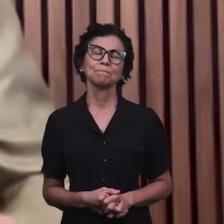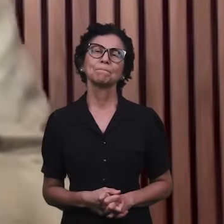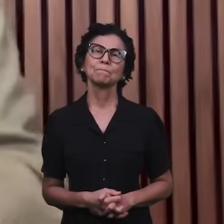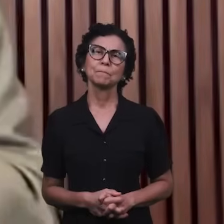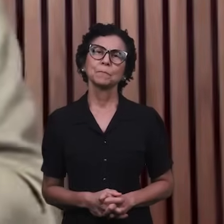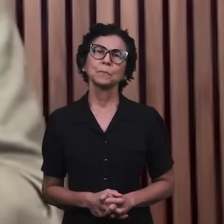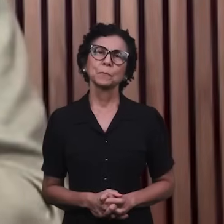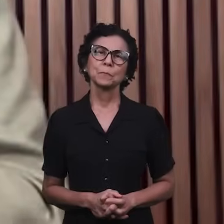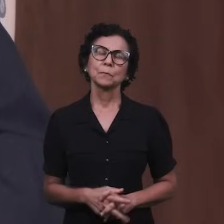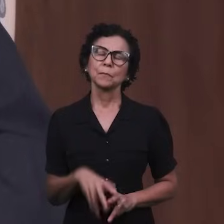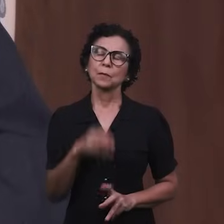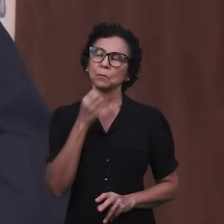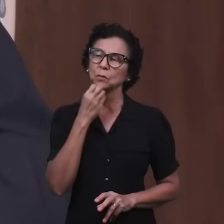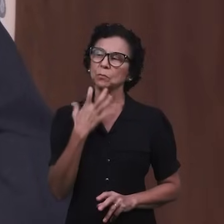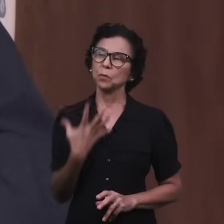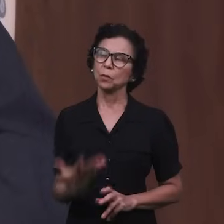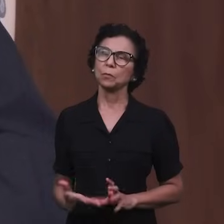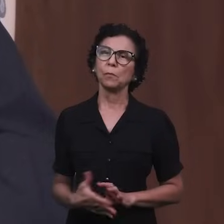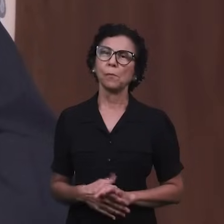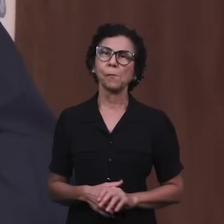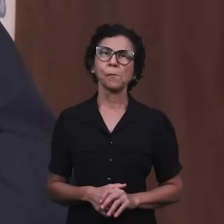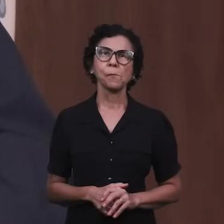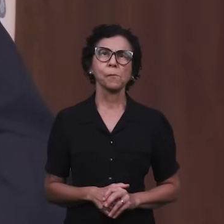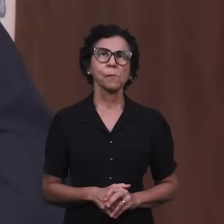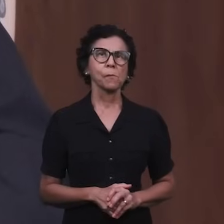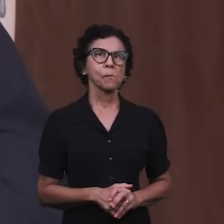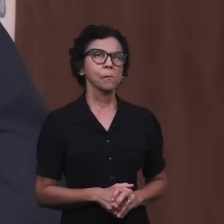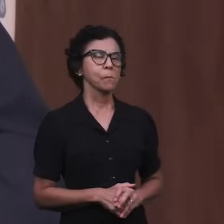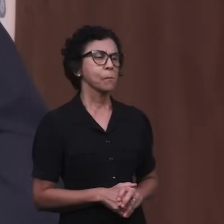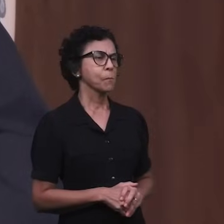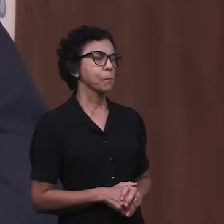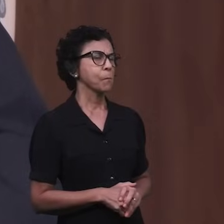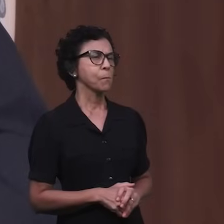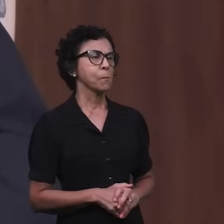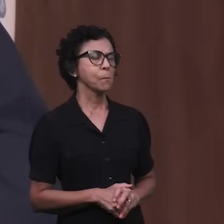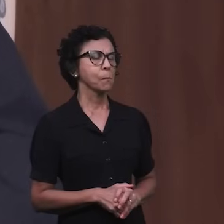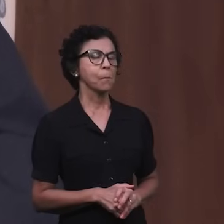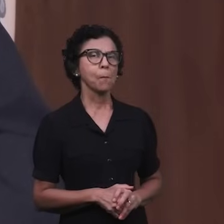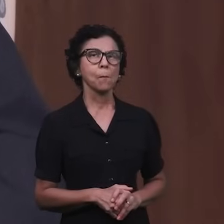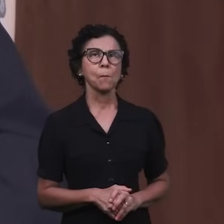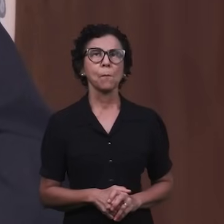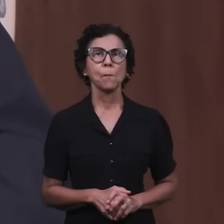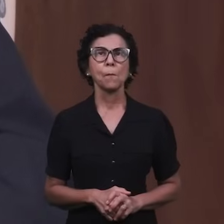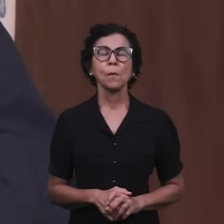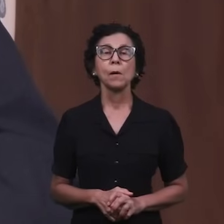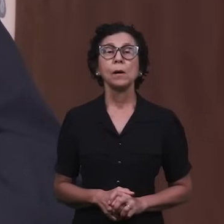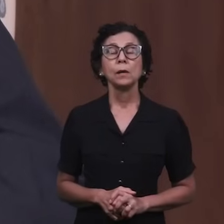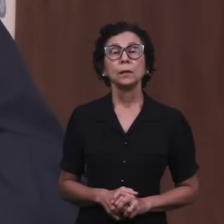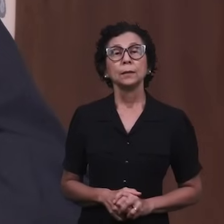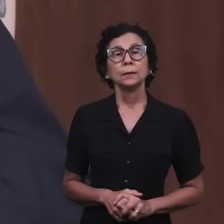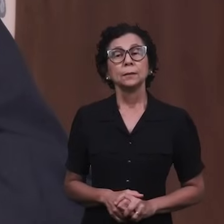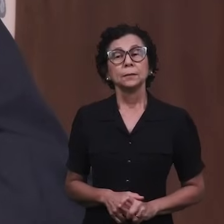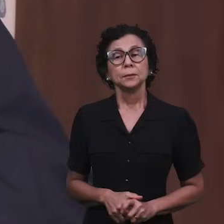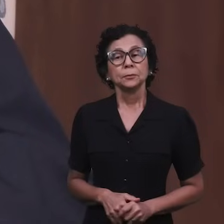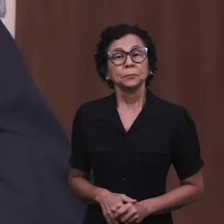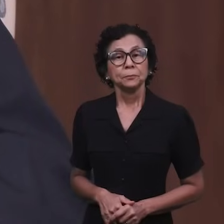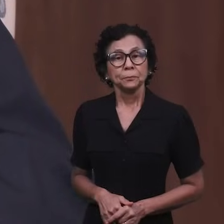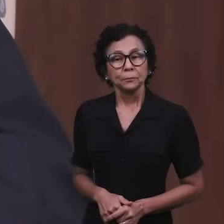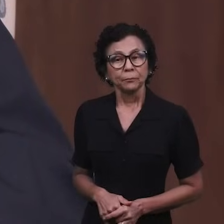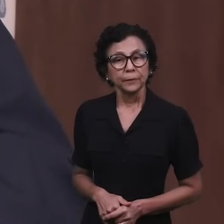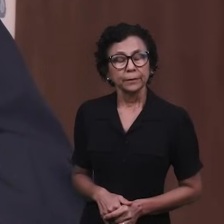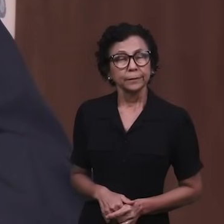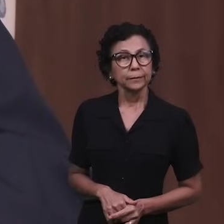aí de muito participar. Boa a abordagem, pastor Gerson. E vamos ficar à vontade para sempre fazer.